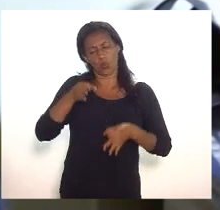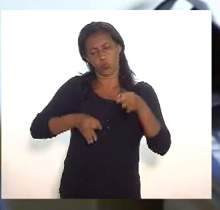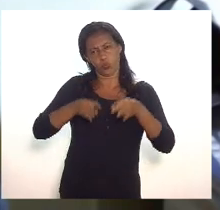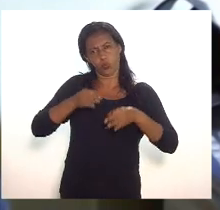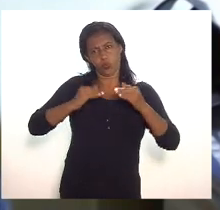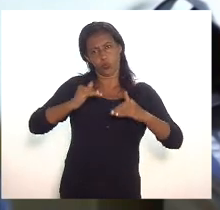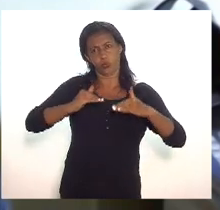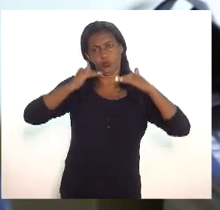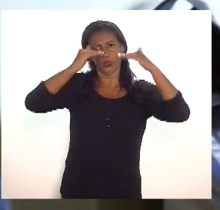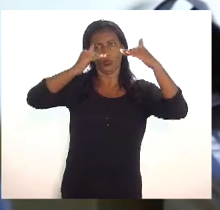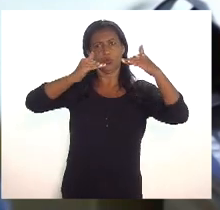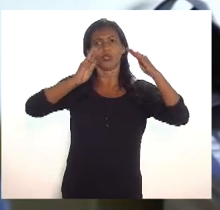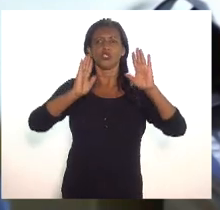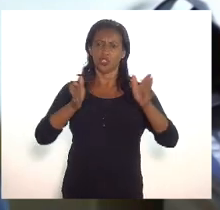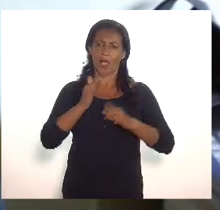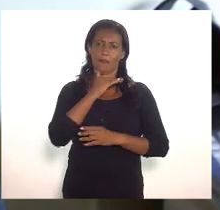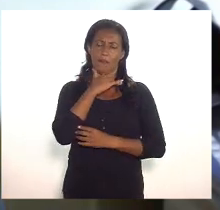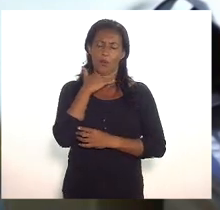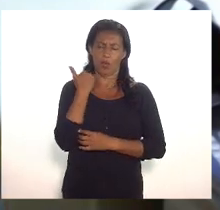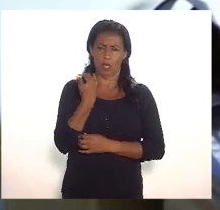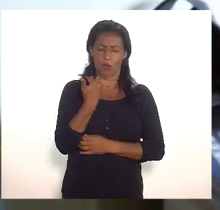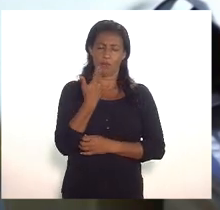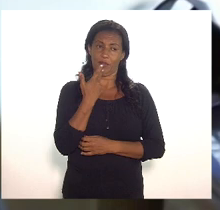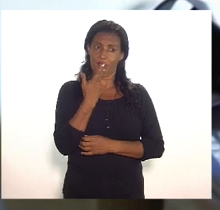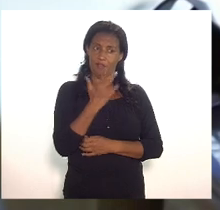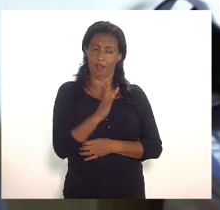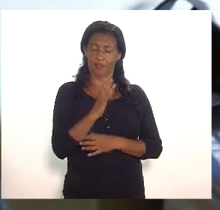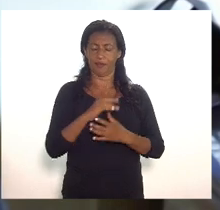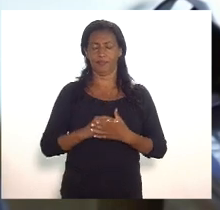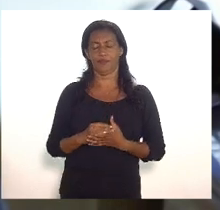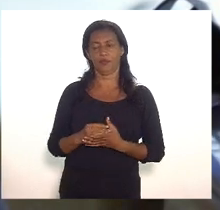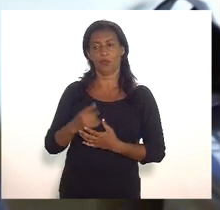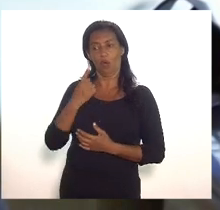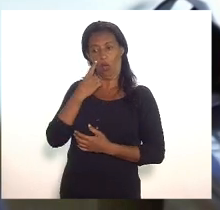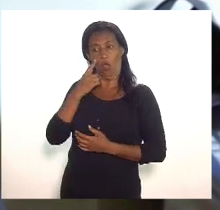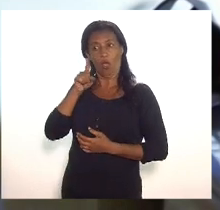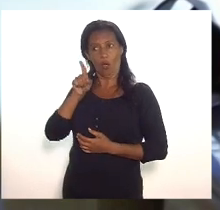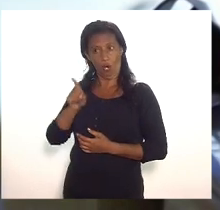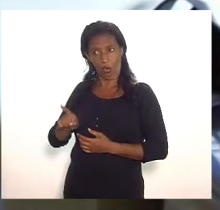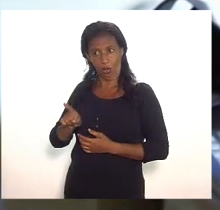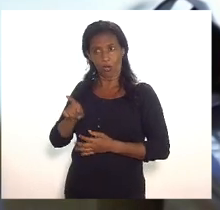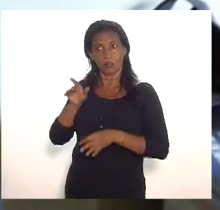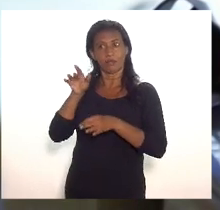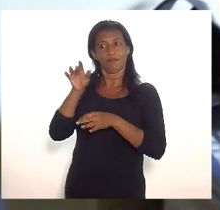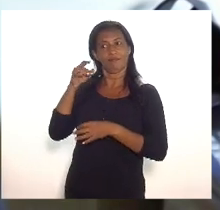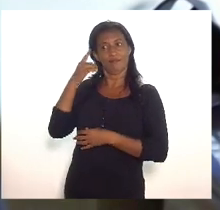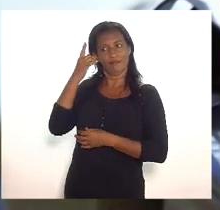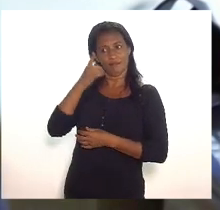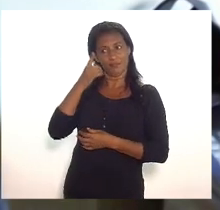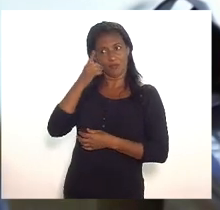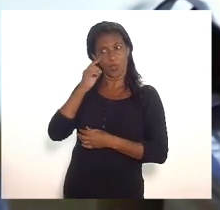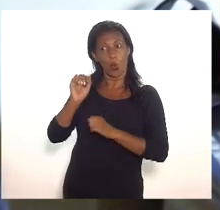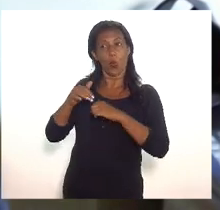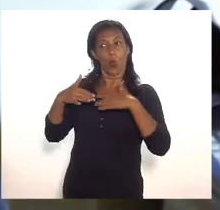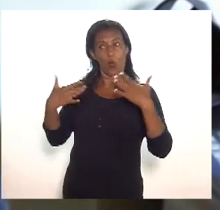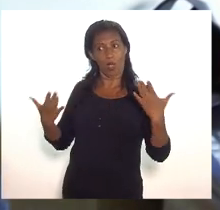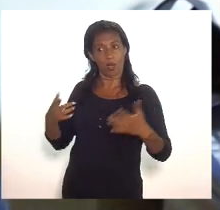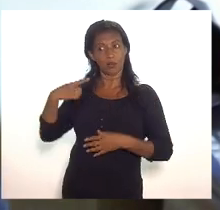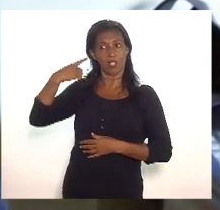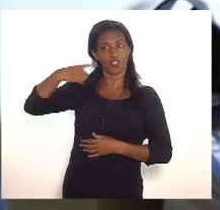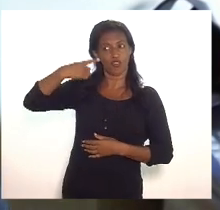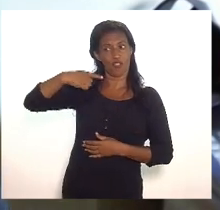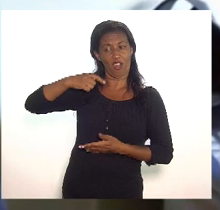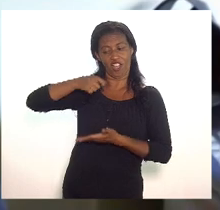faleceu, ele dizia o seguinte: olha, deputado, quando os advogados escrevem muito,